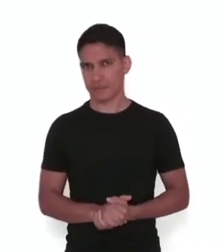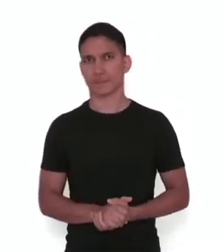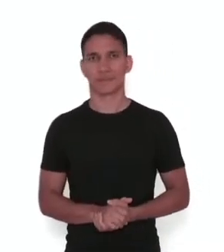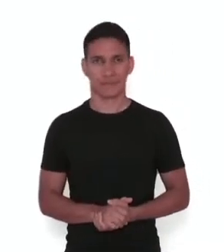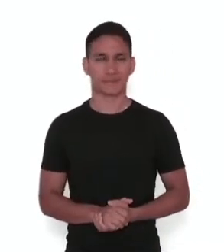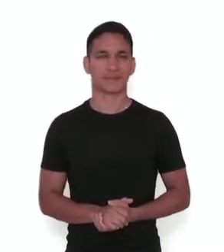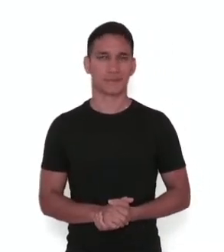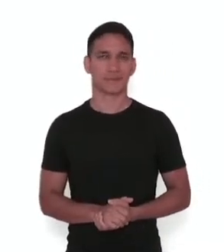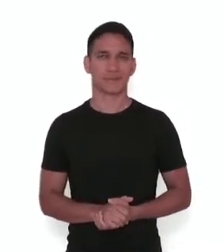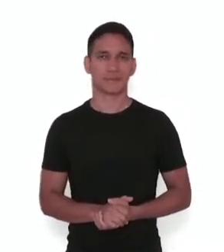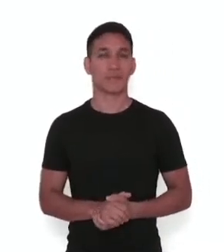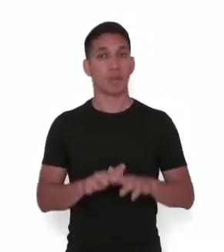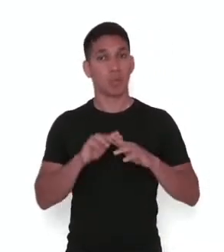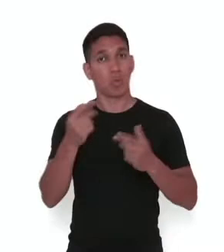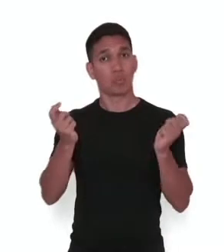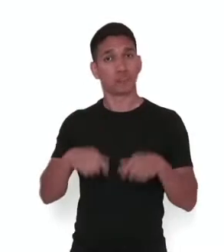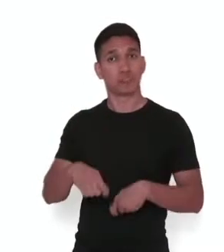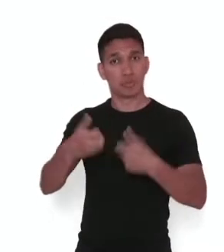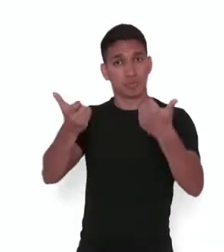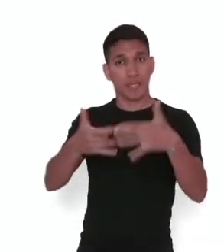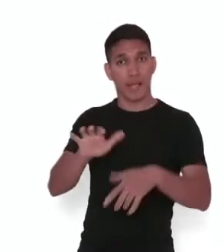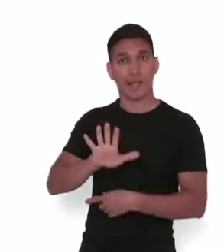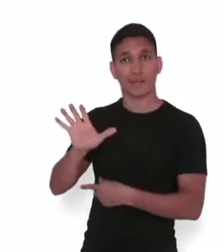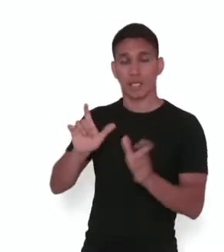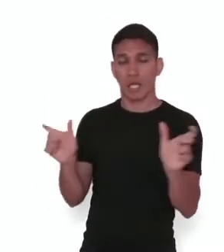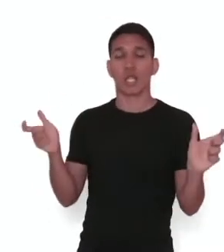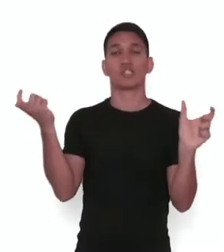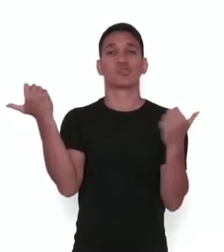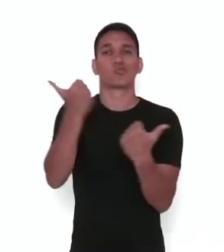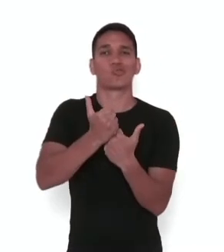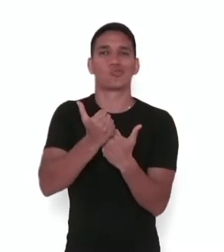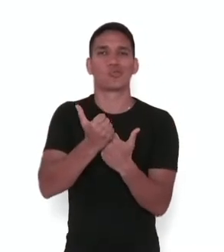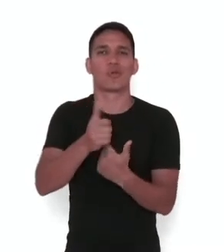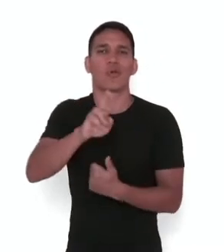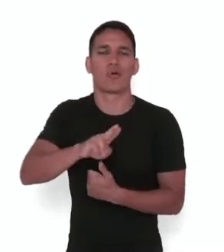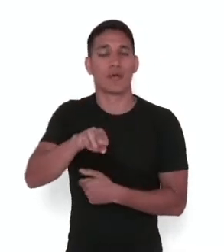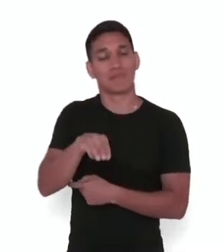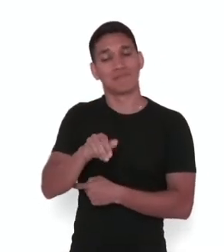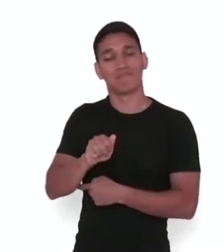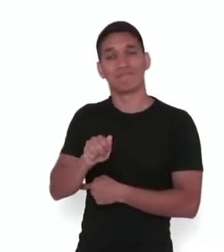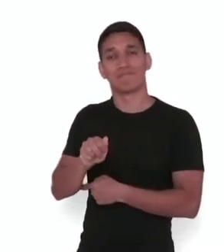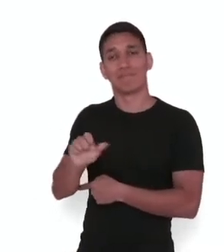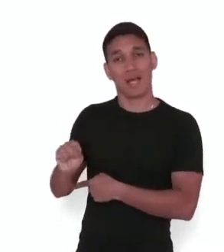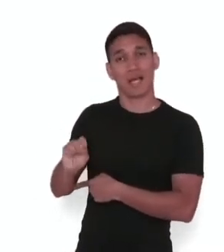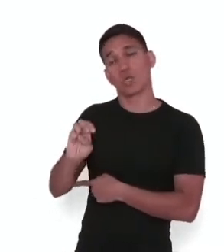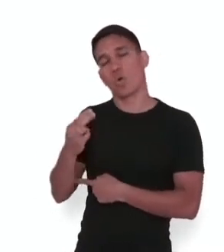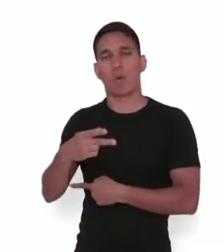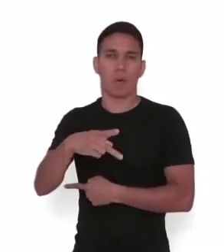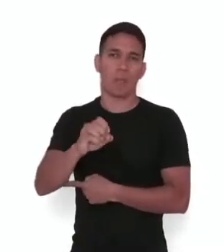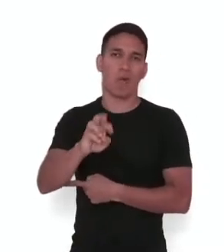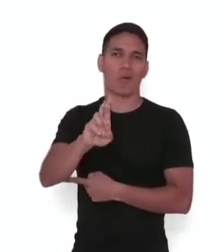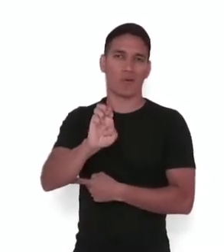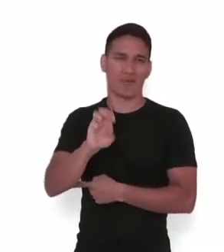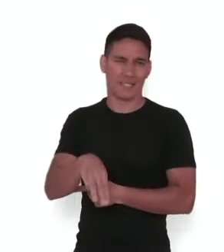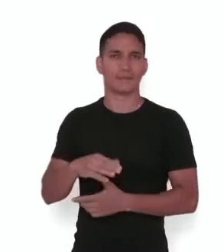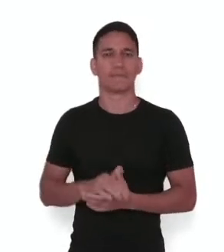né? Então, eu poderia muito bem fazer essa troca aqui na adequação textual. Seguimos com a